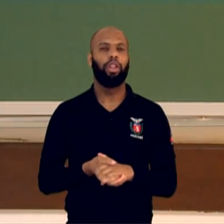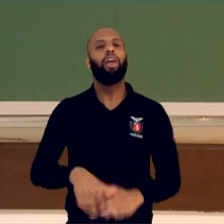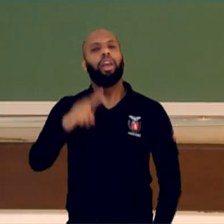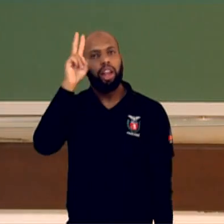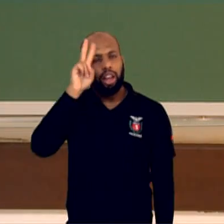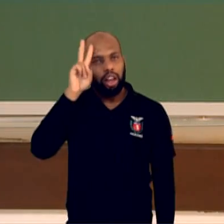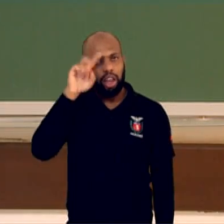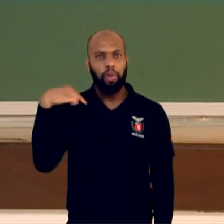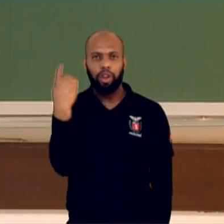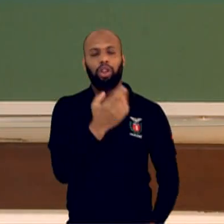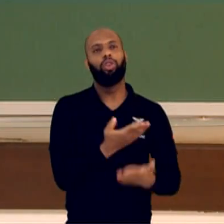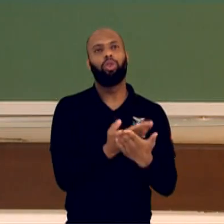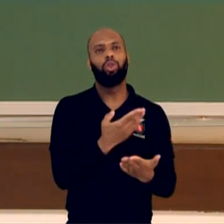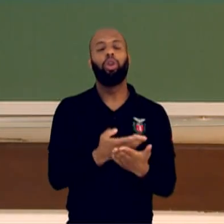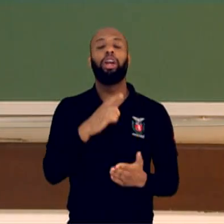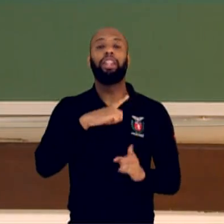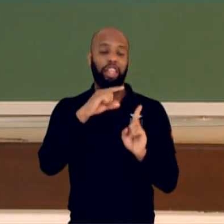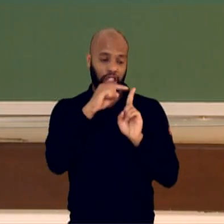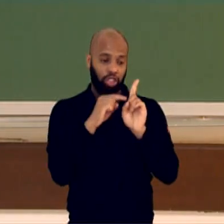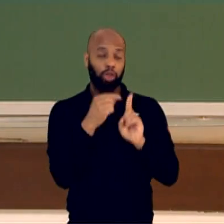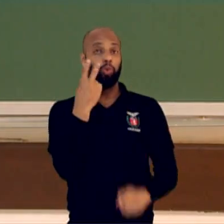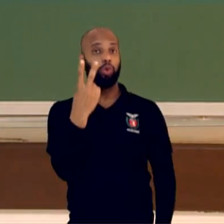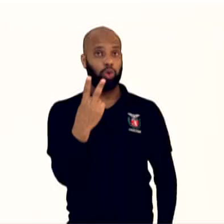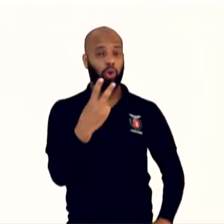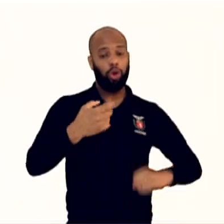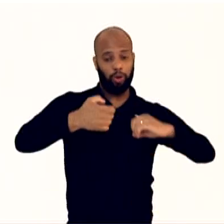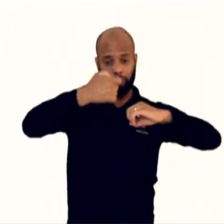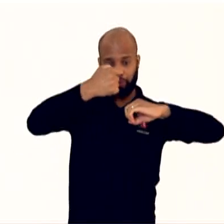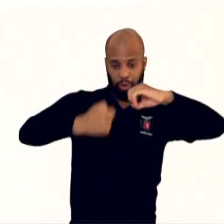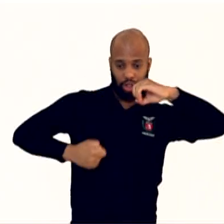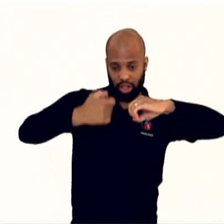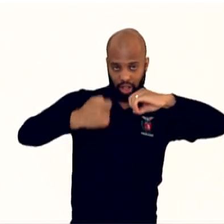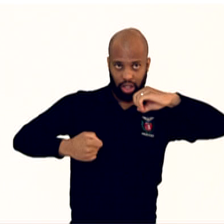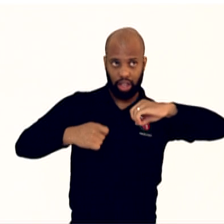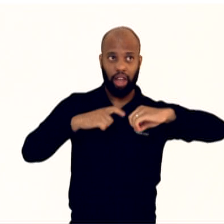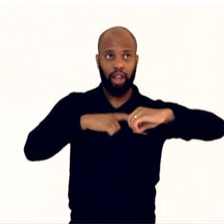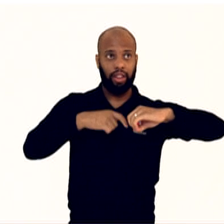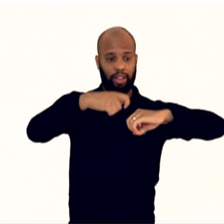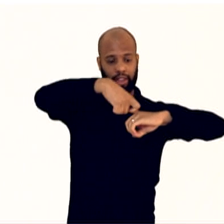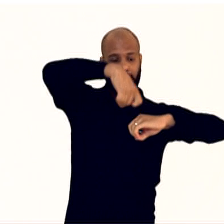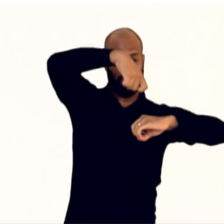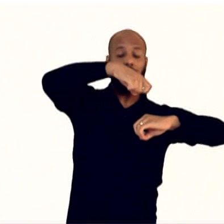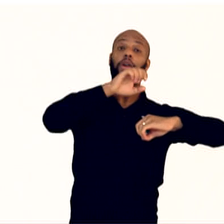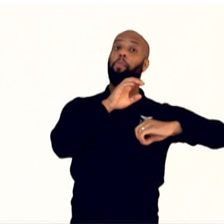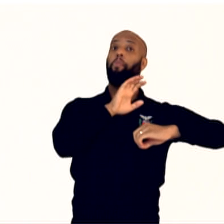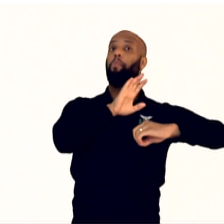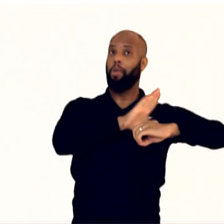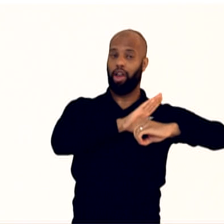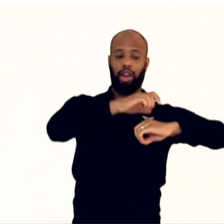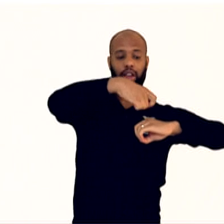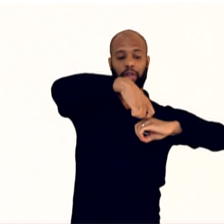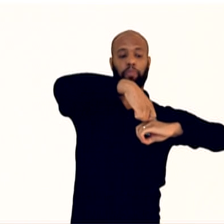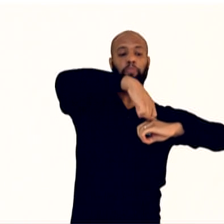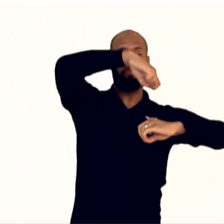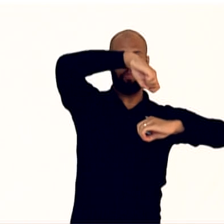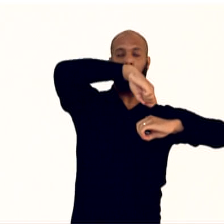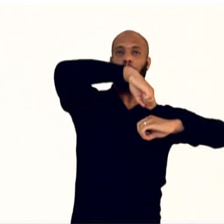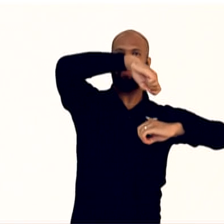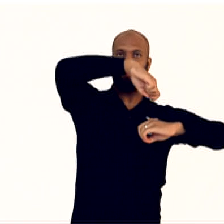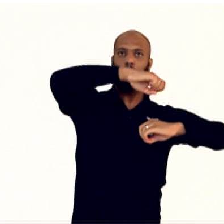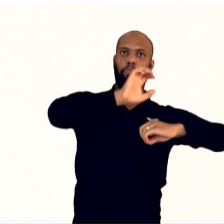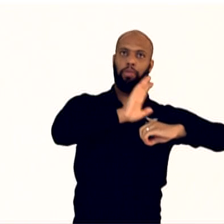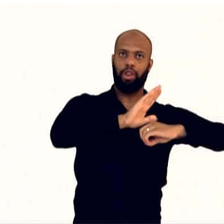Lembra que a gente comentou que tem dois tipos de polias ou dois tipos de roldanas? As fixas, que são essas que são presas a uma